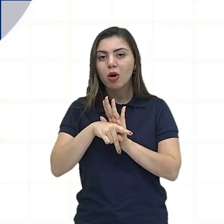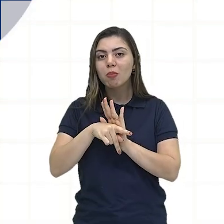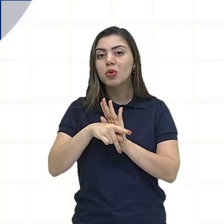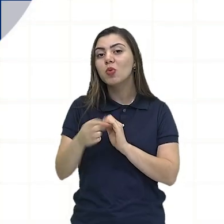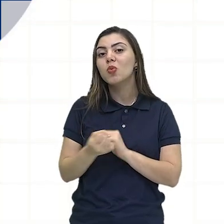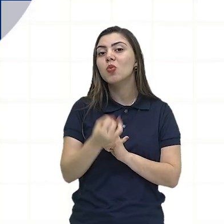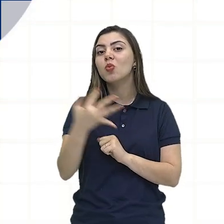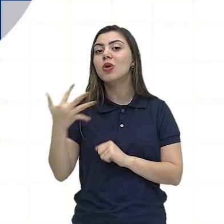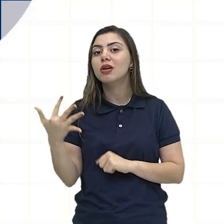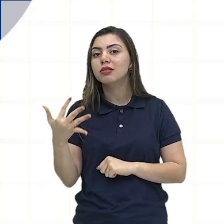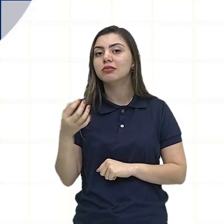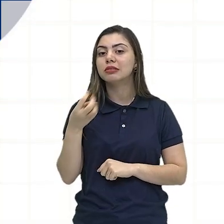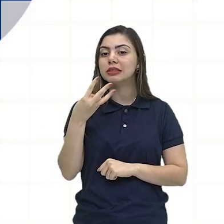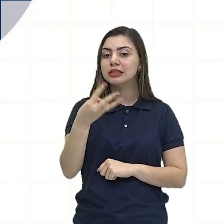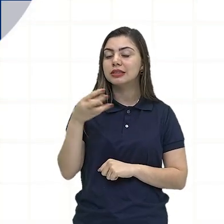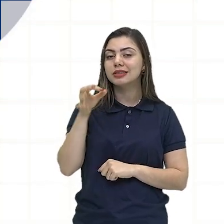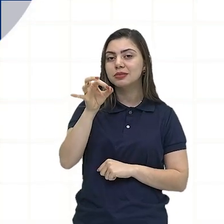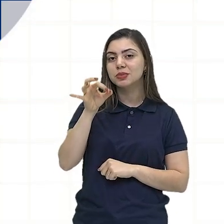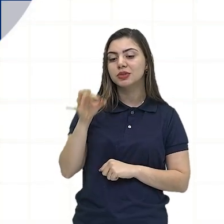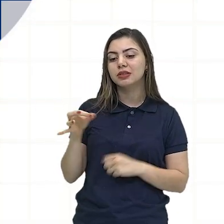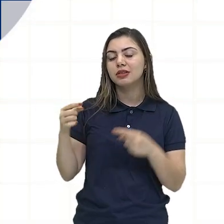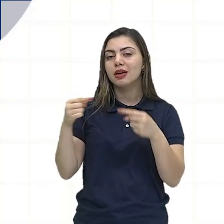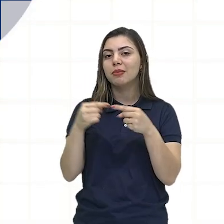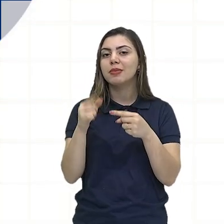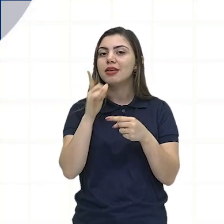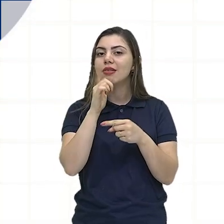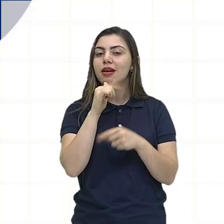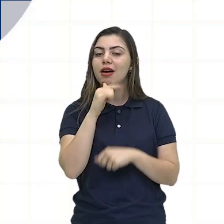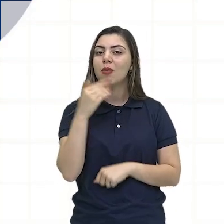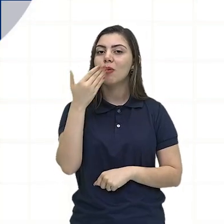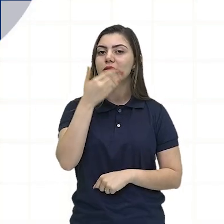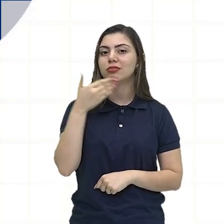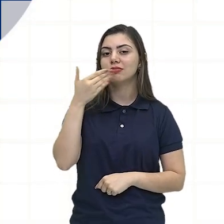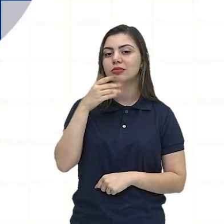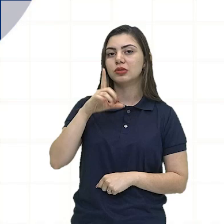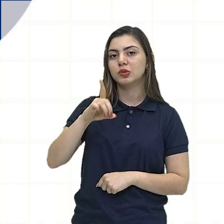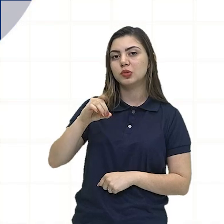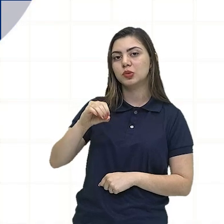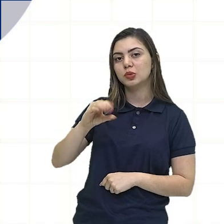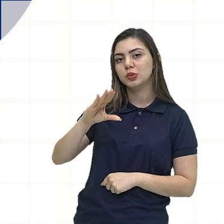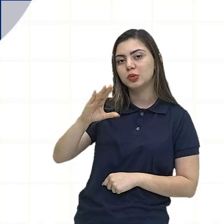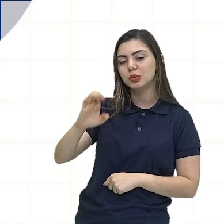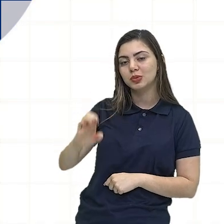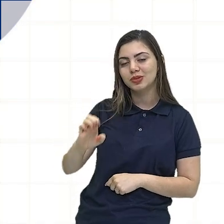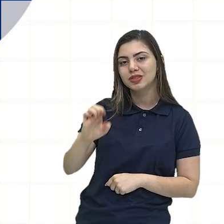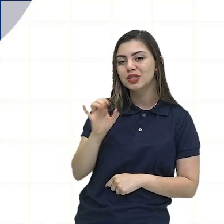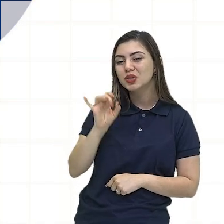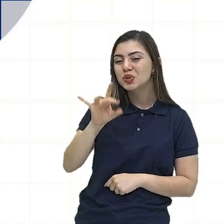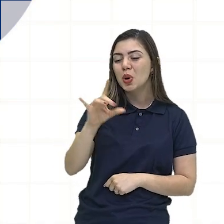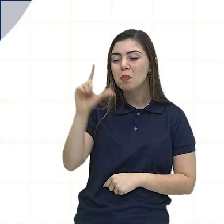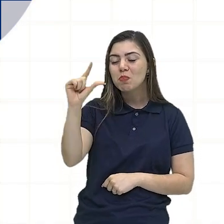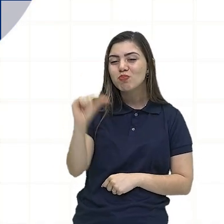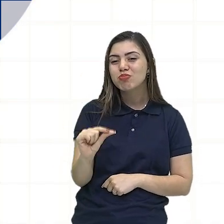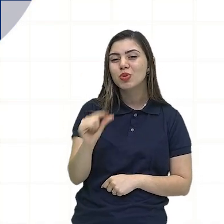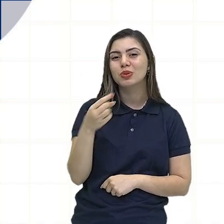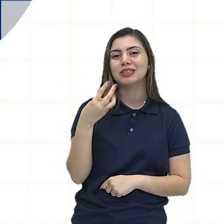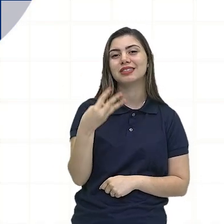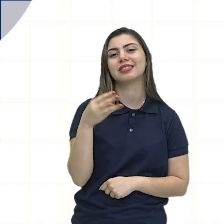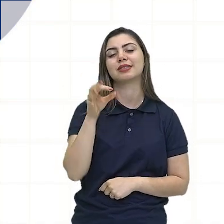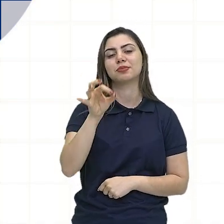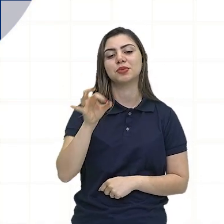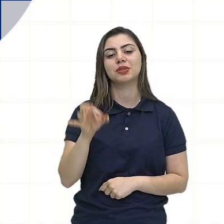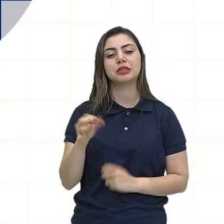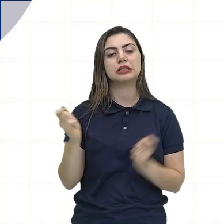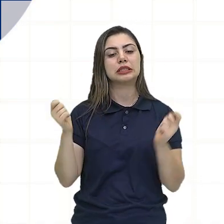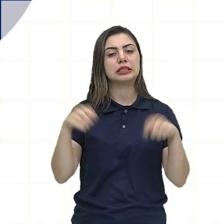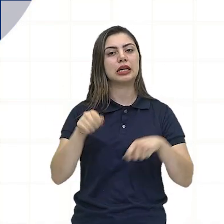nosso consumo, a chamada água doce, é só uma pequena porção, né, uma pequena fração desse recurso